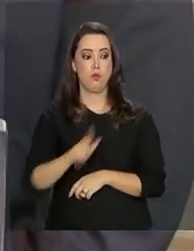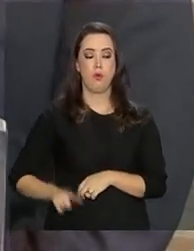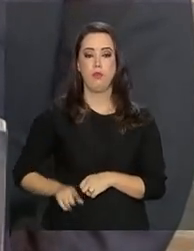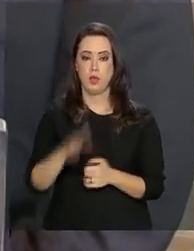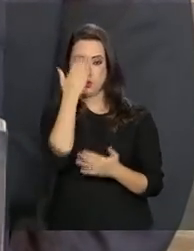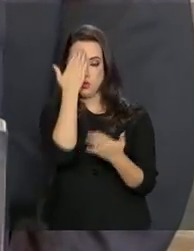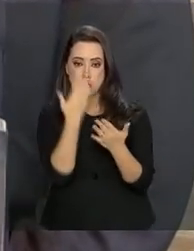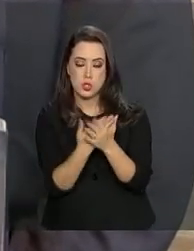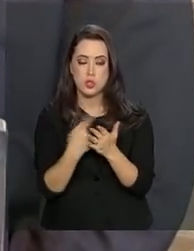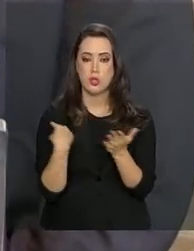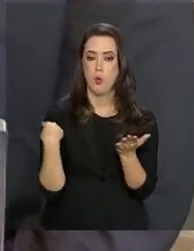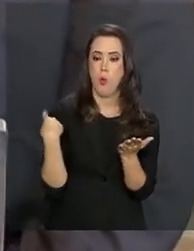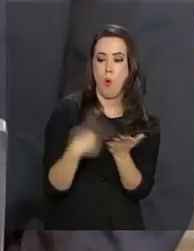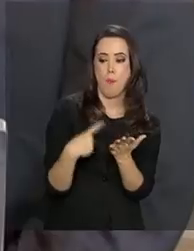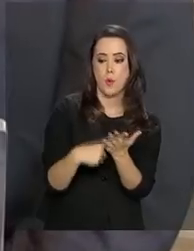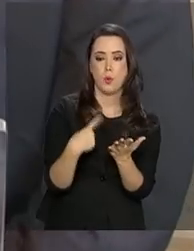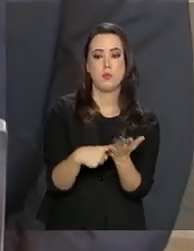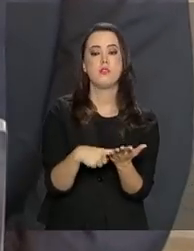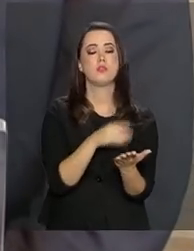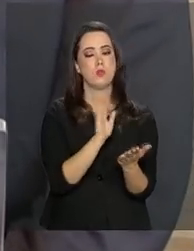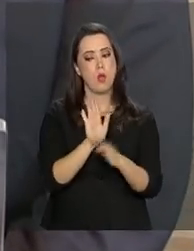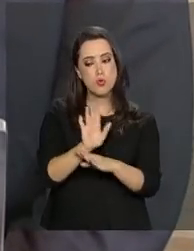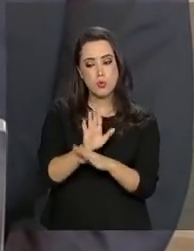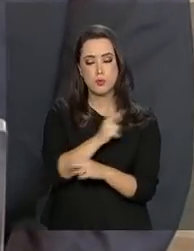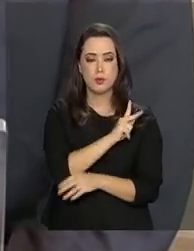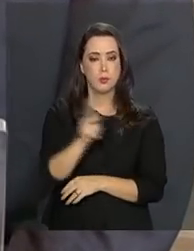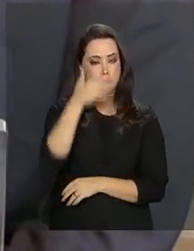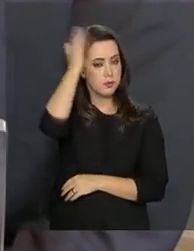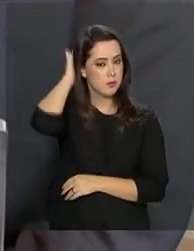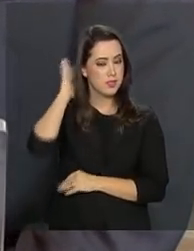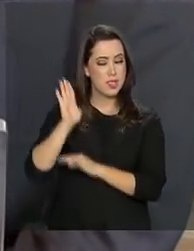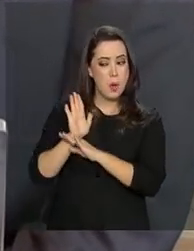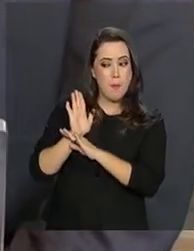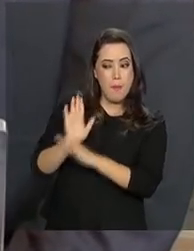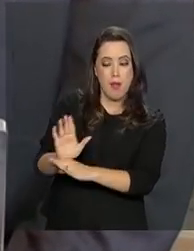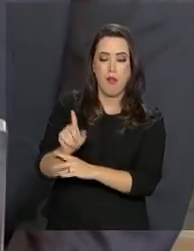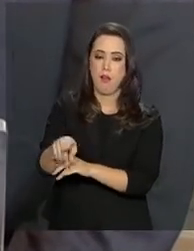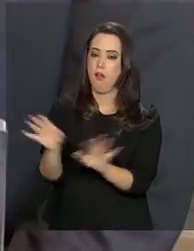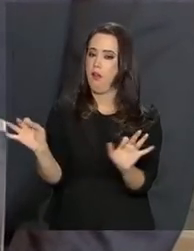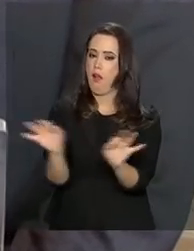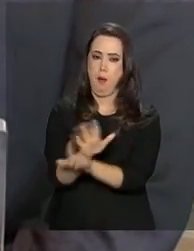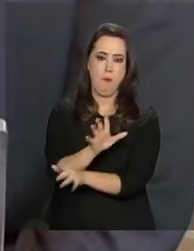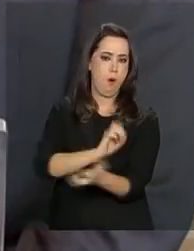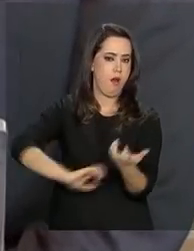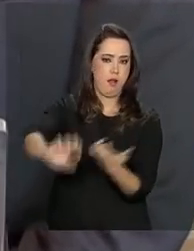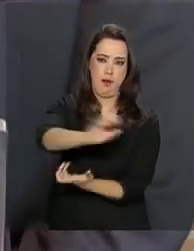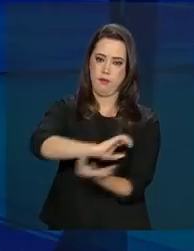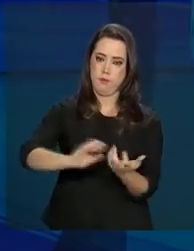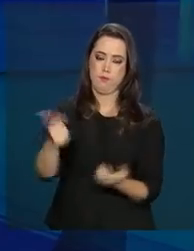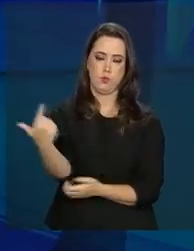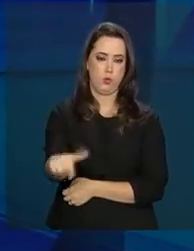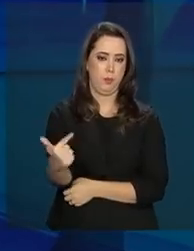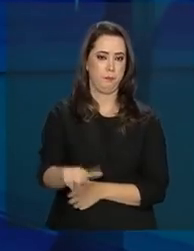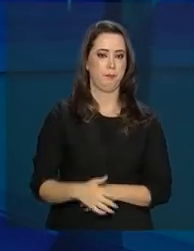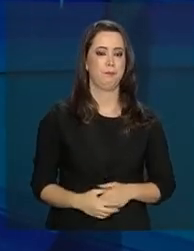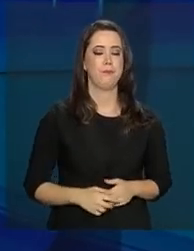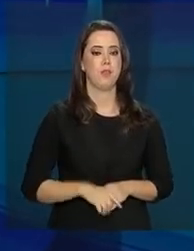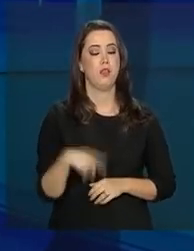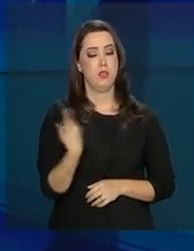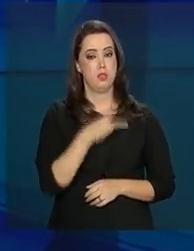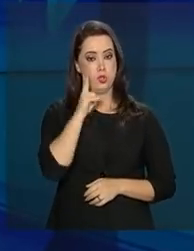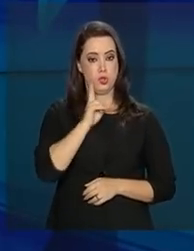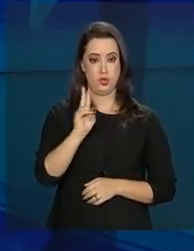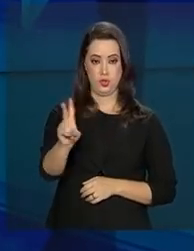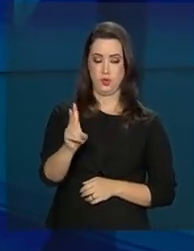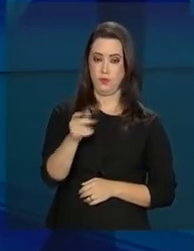comprometemos com o apoio do presidente michel temer também foi suspensa às greves é como nós vemos aí